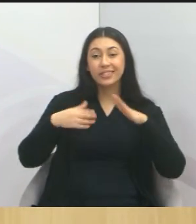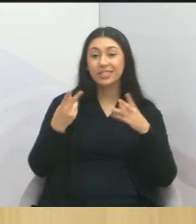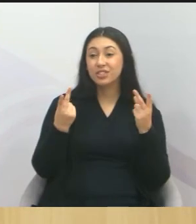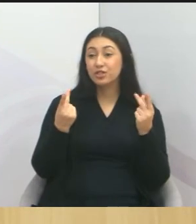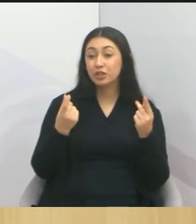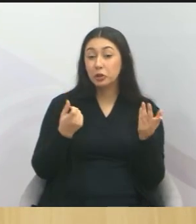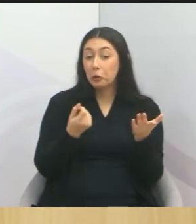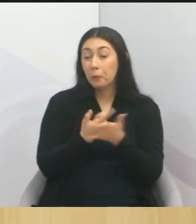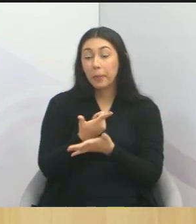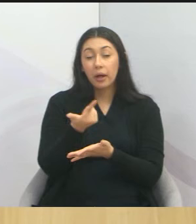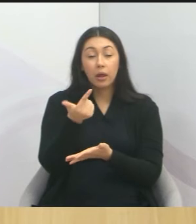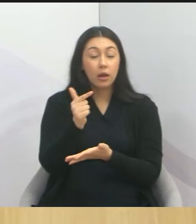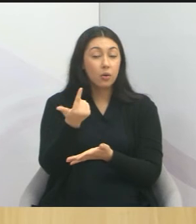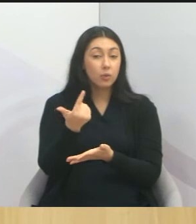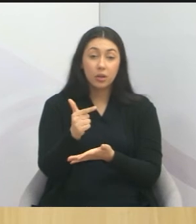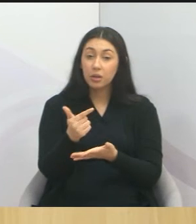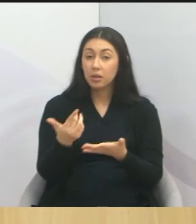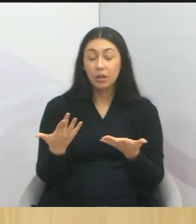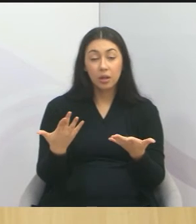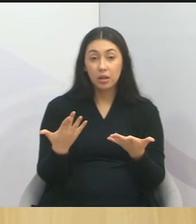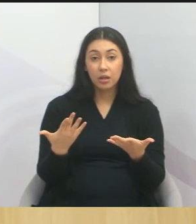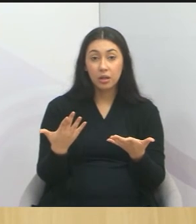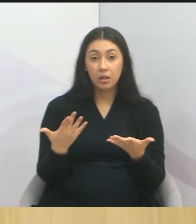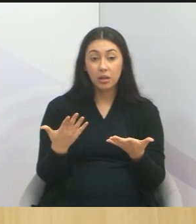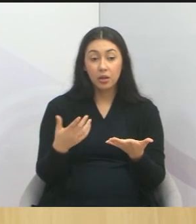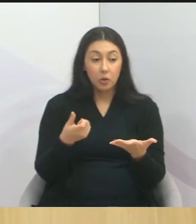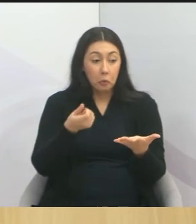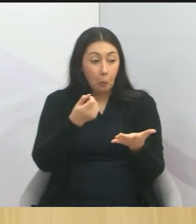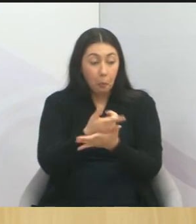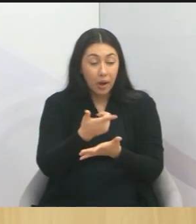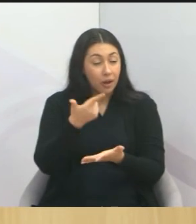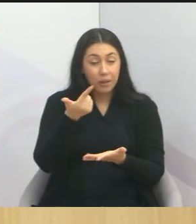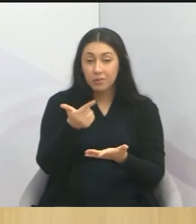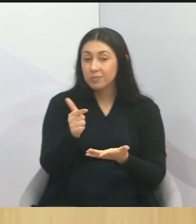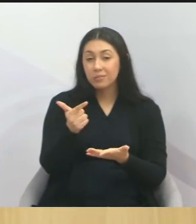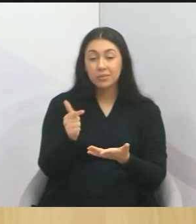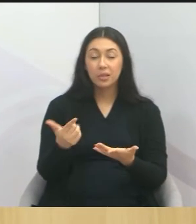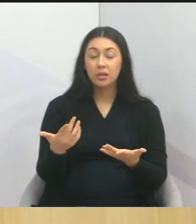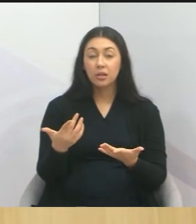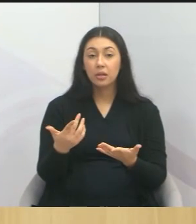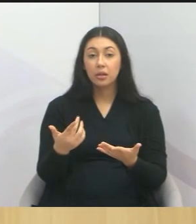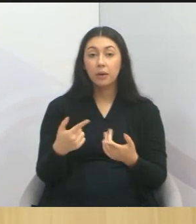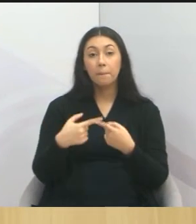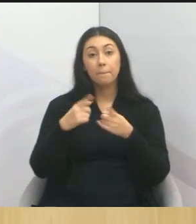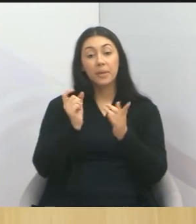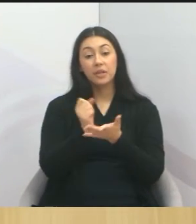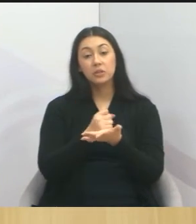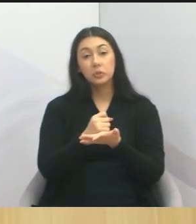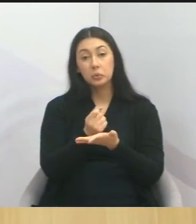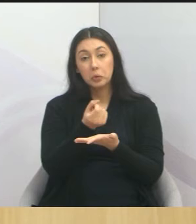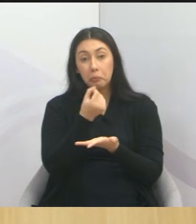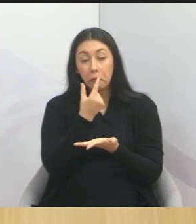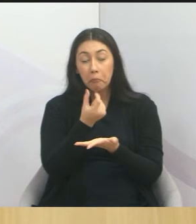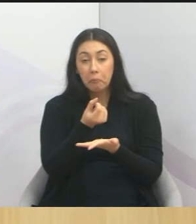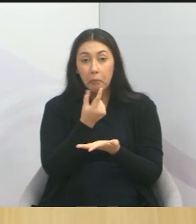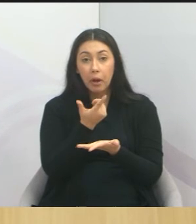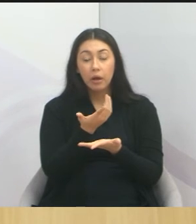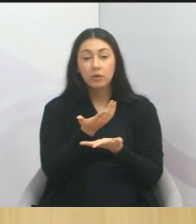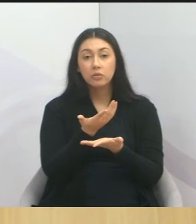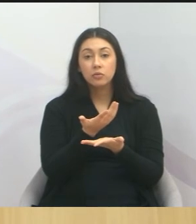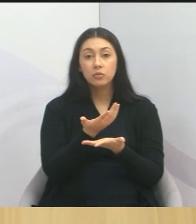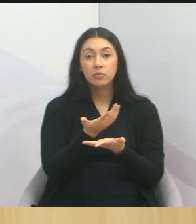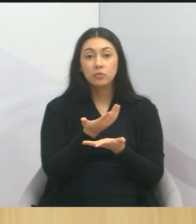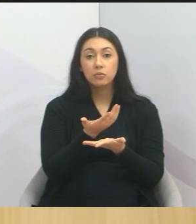tem condição financeira para poder acabar com a despesa e esse medicamento né